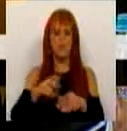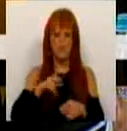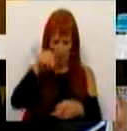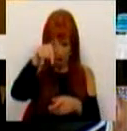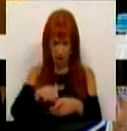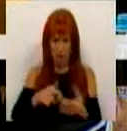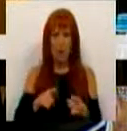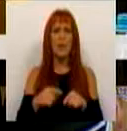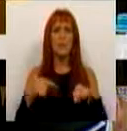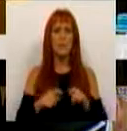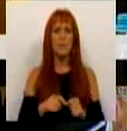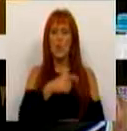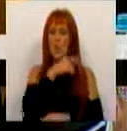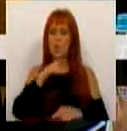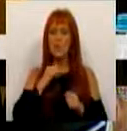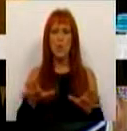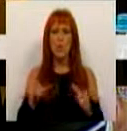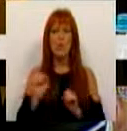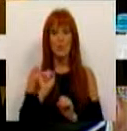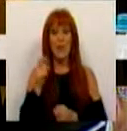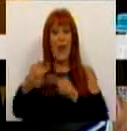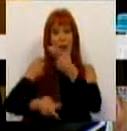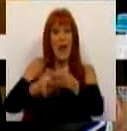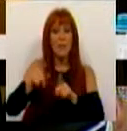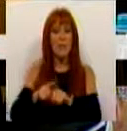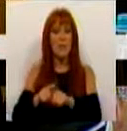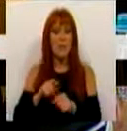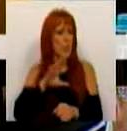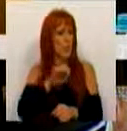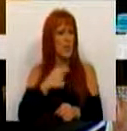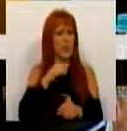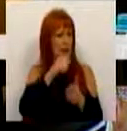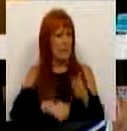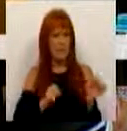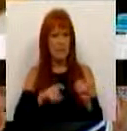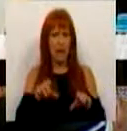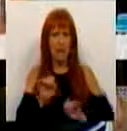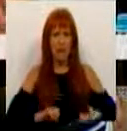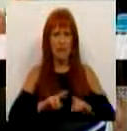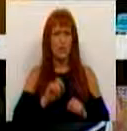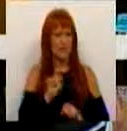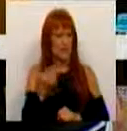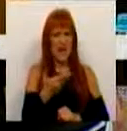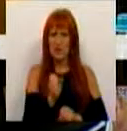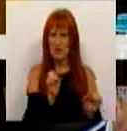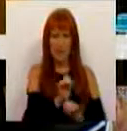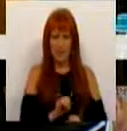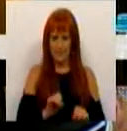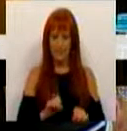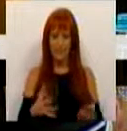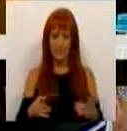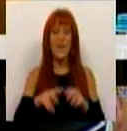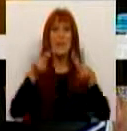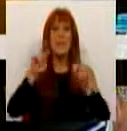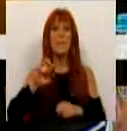Portugal, contando com o compromisso da Comissão na sua avaliação e sem que o nosso país abdique de nenhum dos seus direitos.